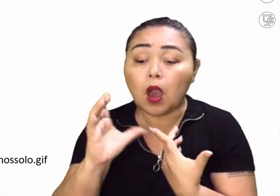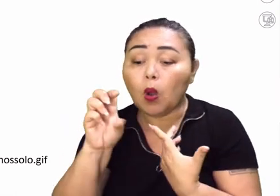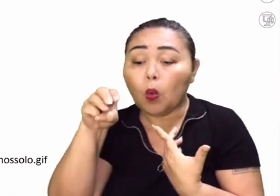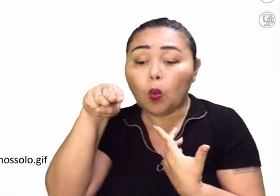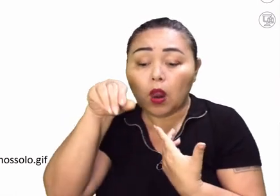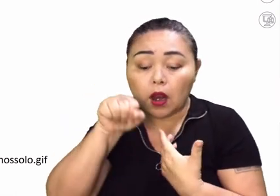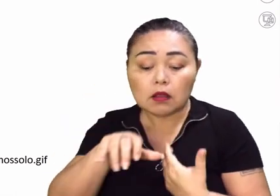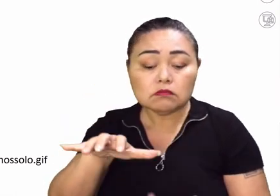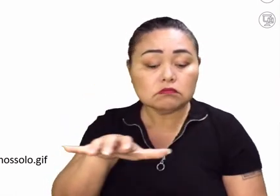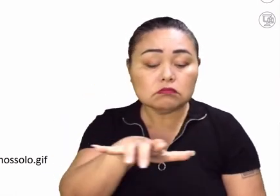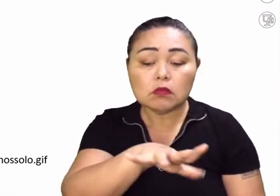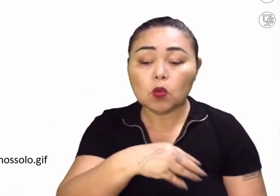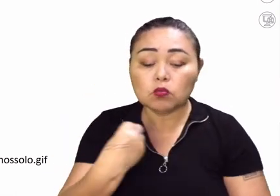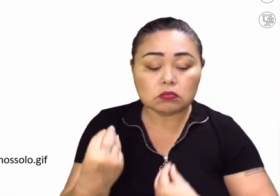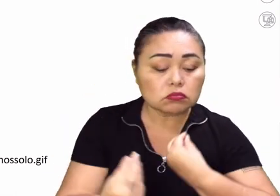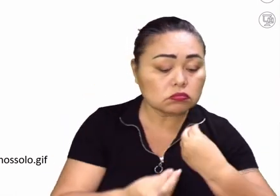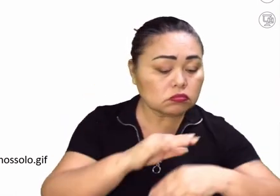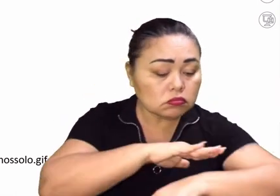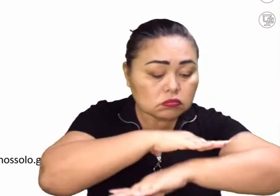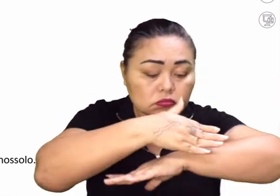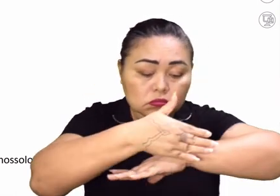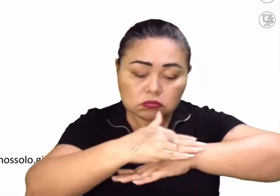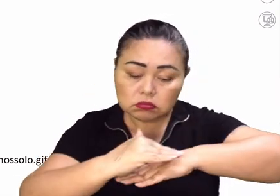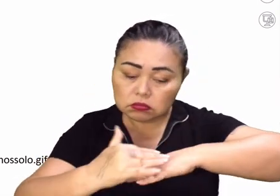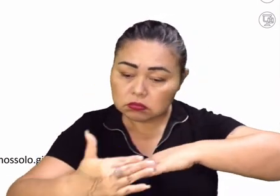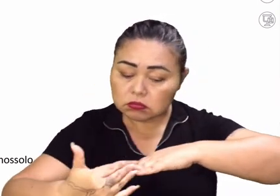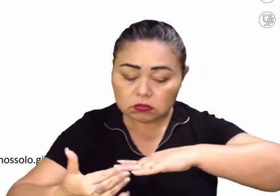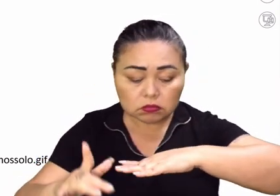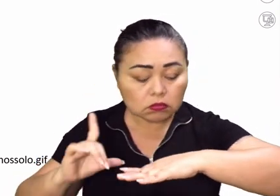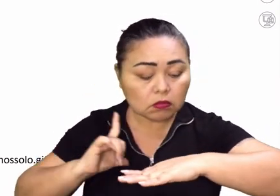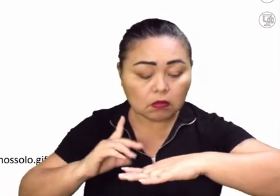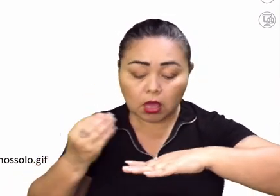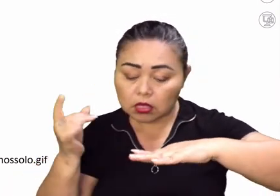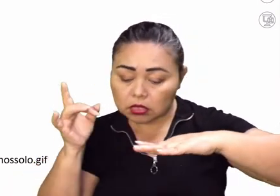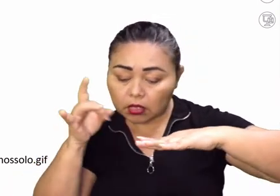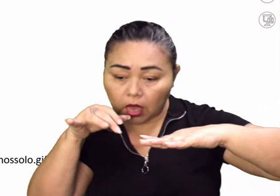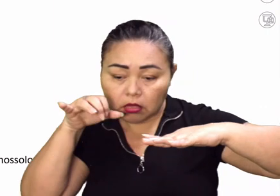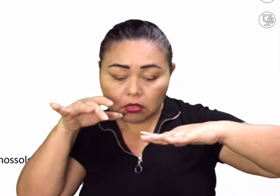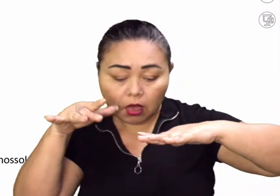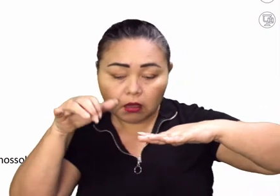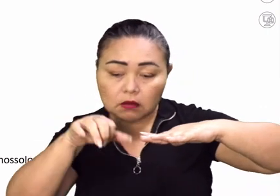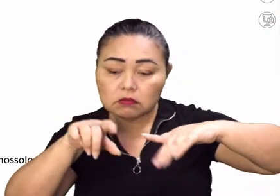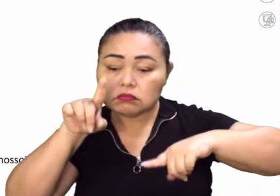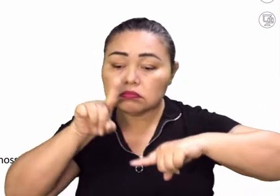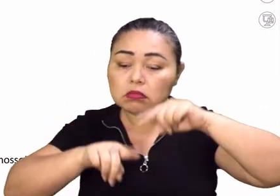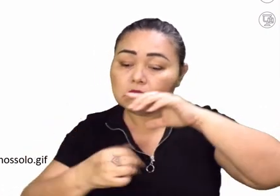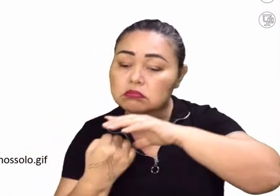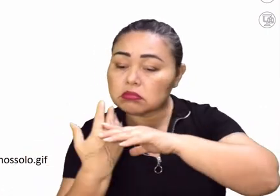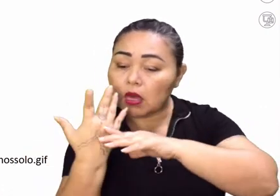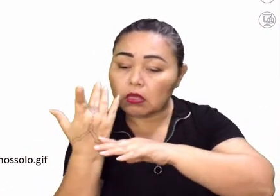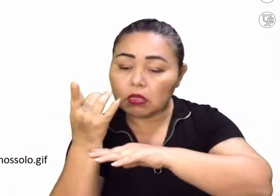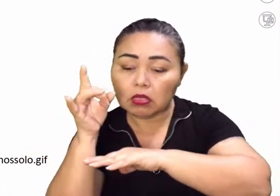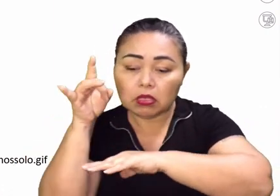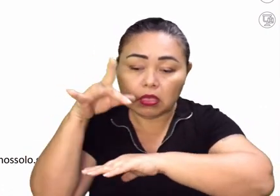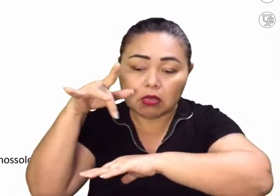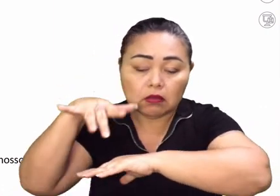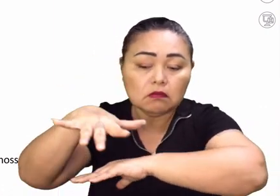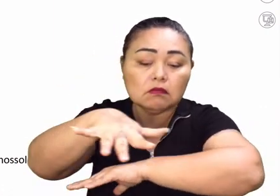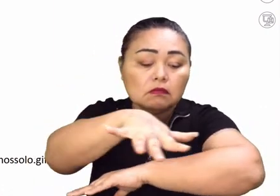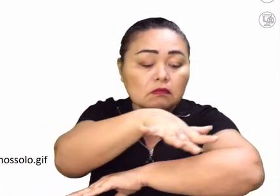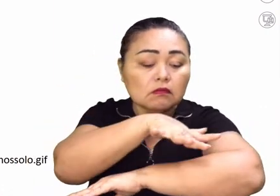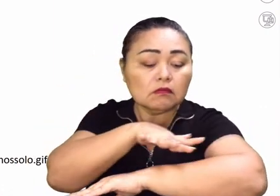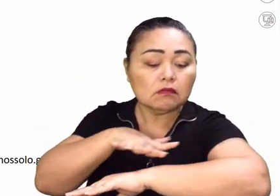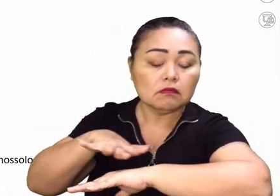daquela região Como é o relevo quais organismos quais são os vegetais que são estão naquela